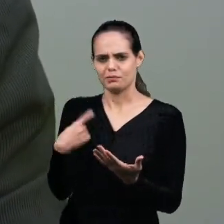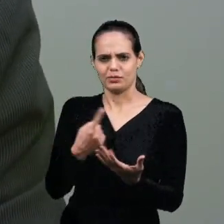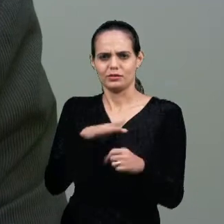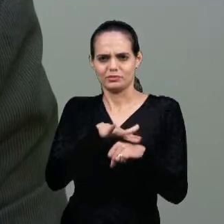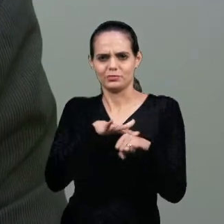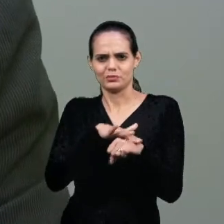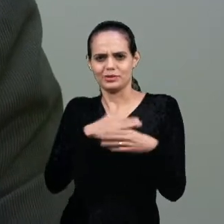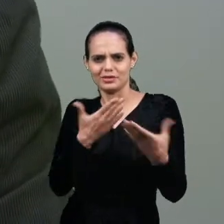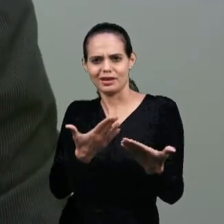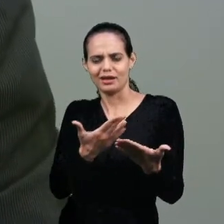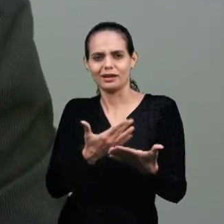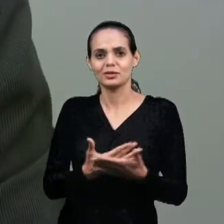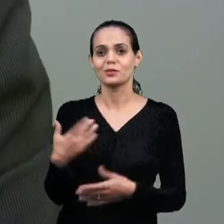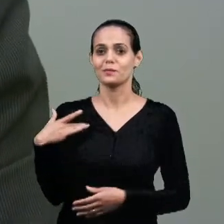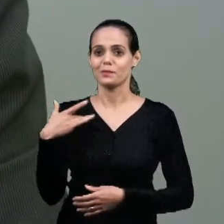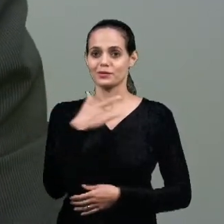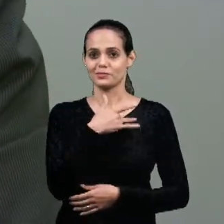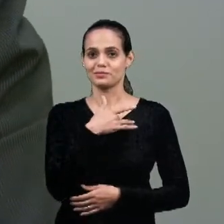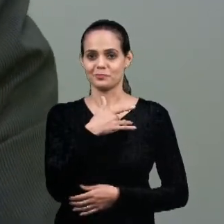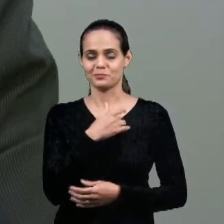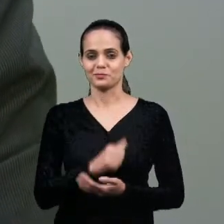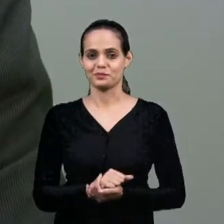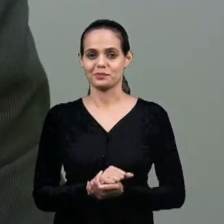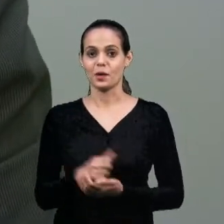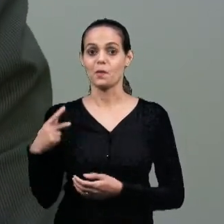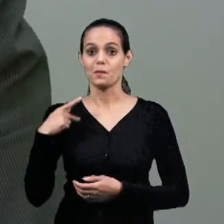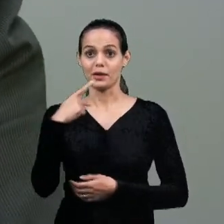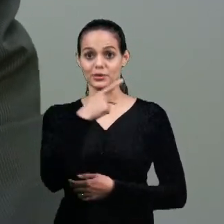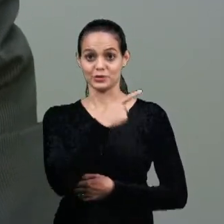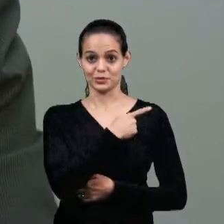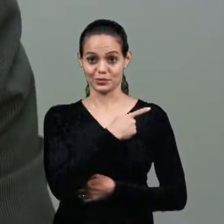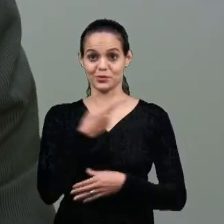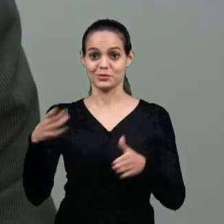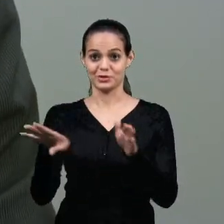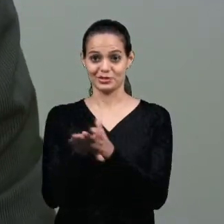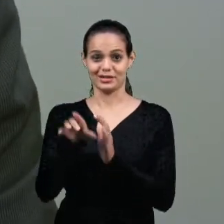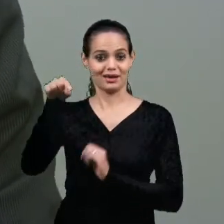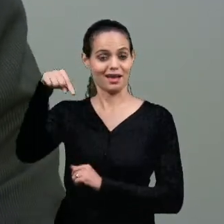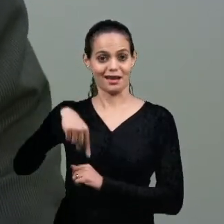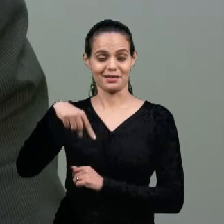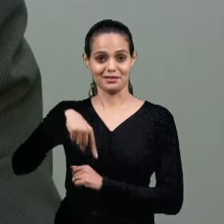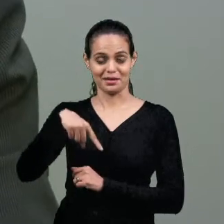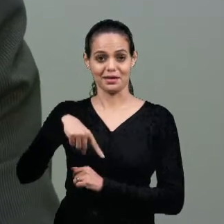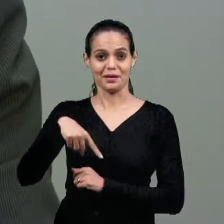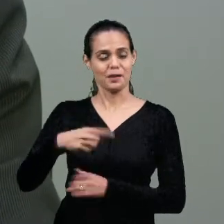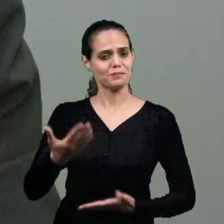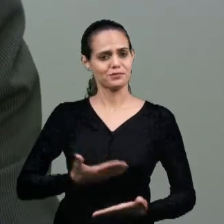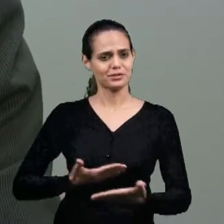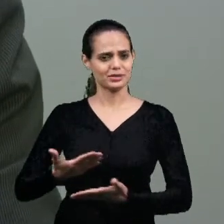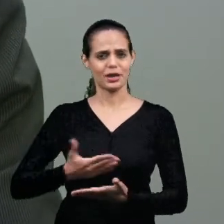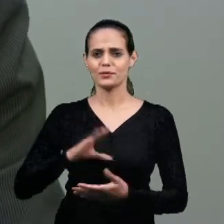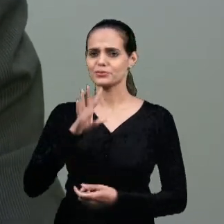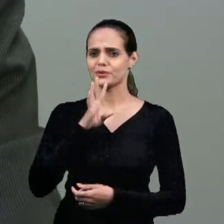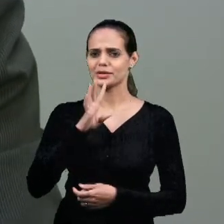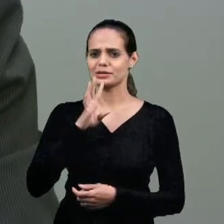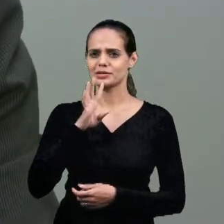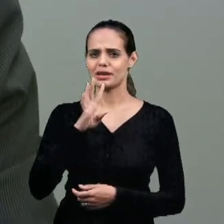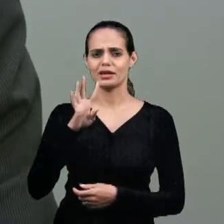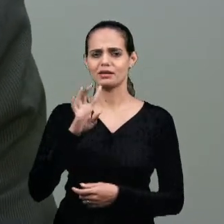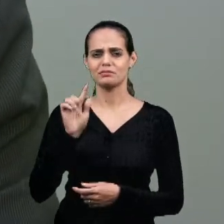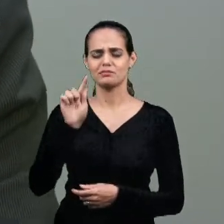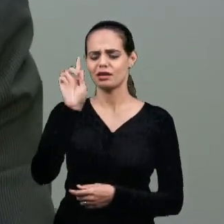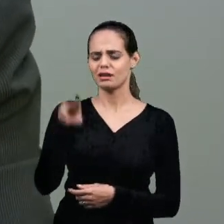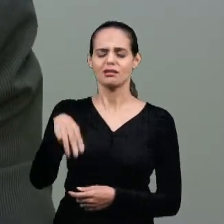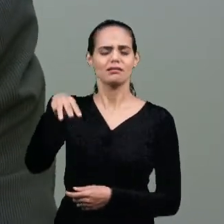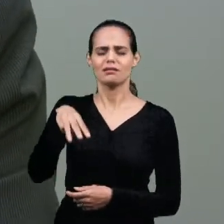O pastor chega aqui para poder também as ovelhas conhecerem um pouco do pastor. Quem é o pastor de hoje que vai pregar? Pastor